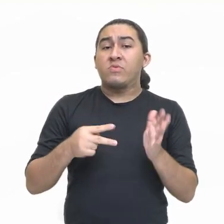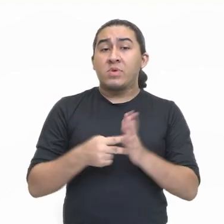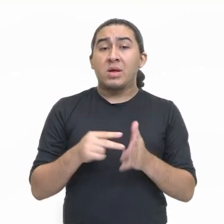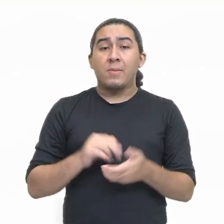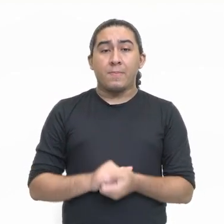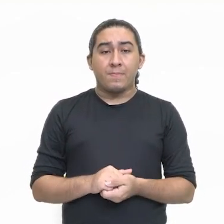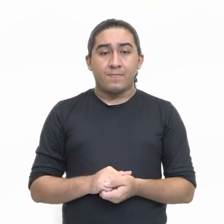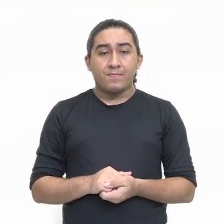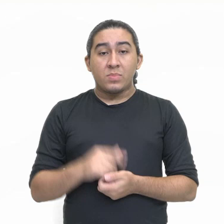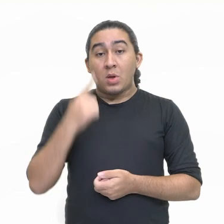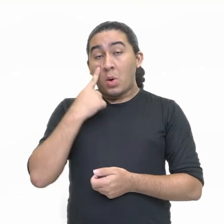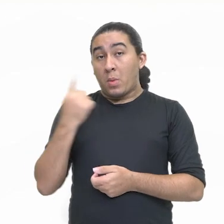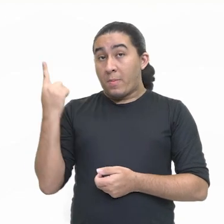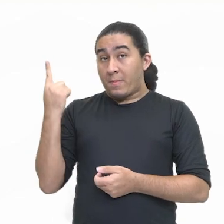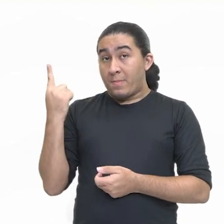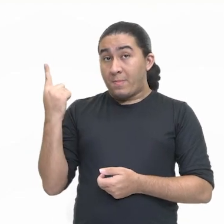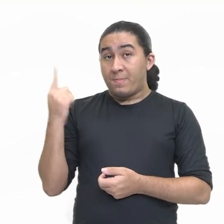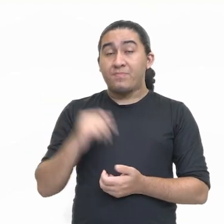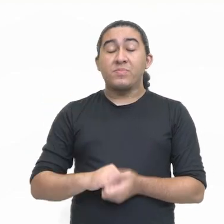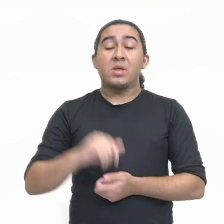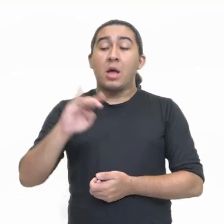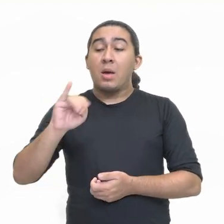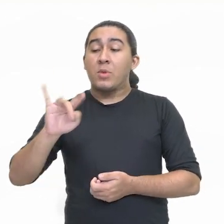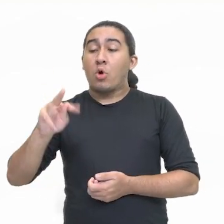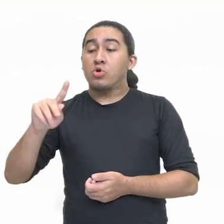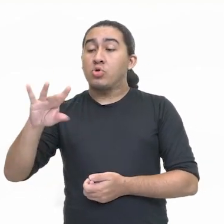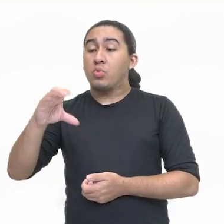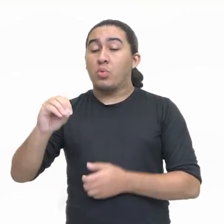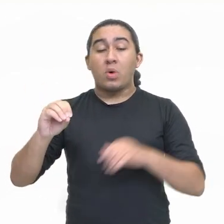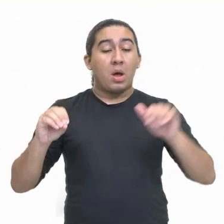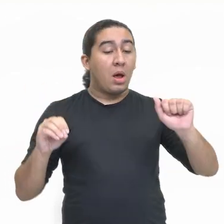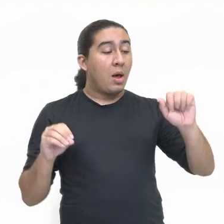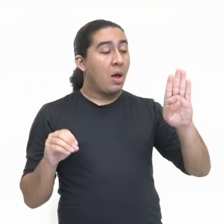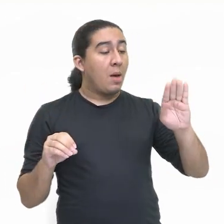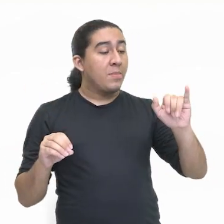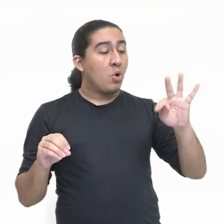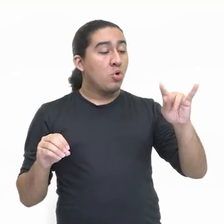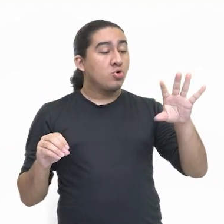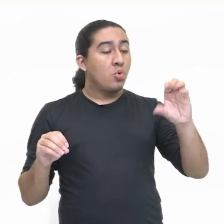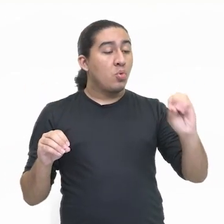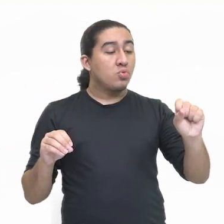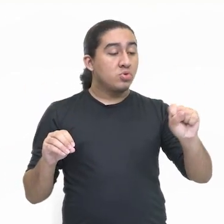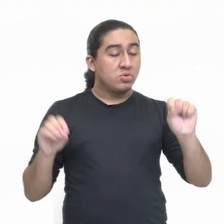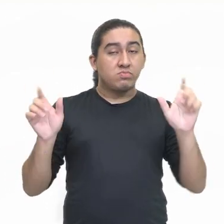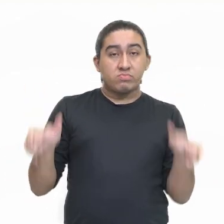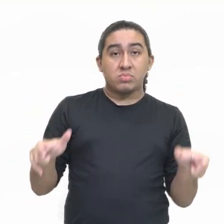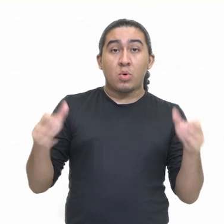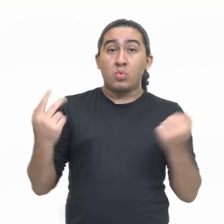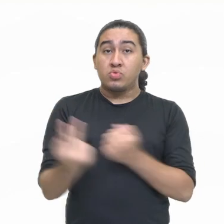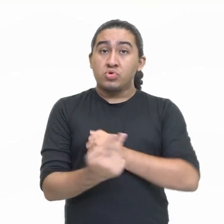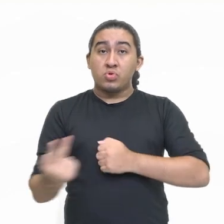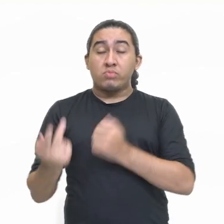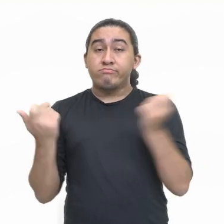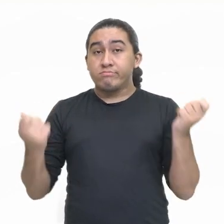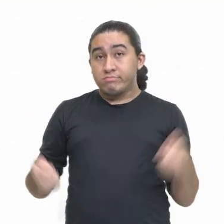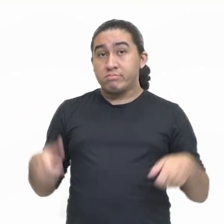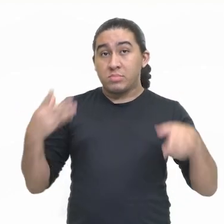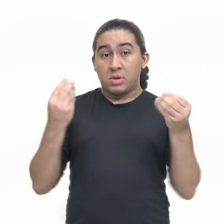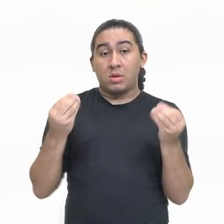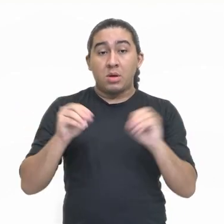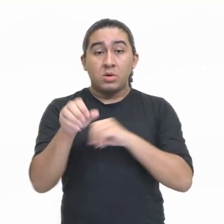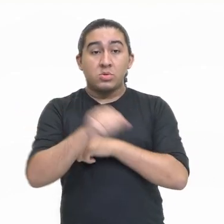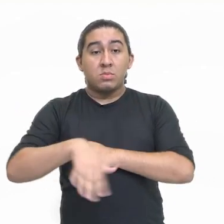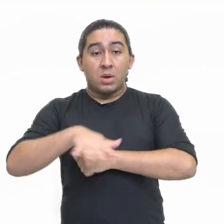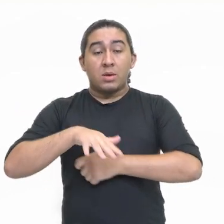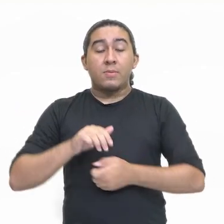os componentes bióticos e os componentes abióticos então eu já estou aqui me